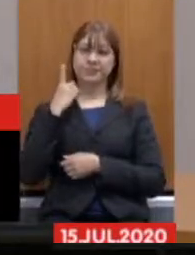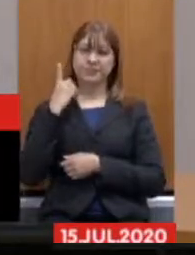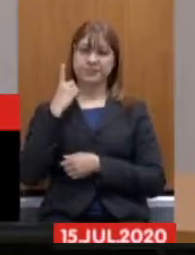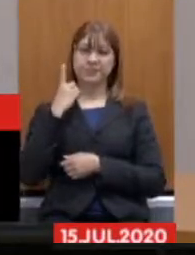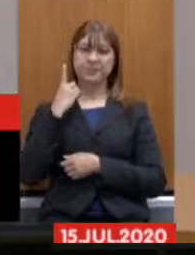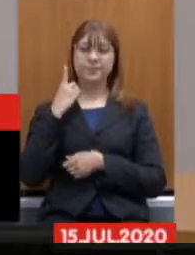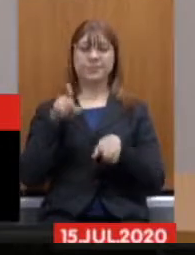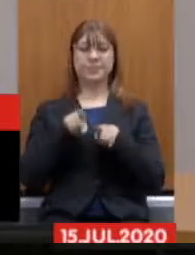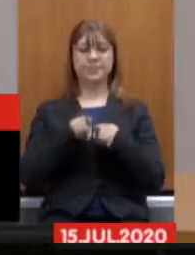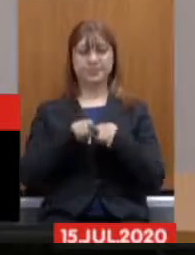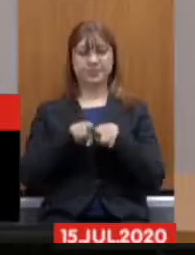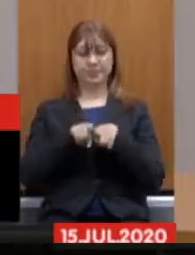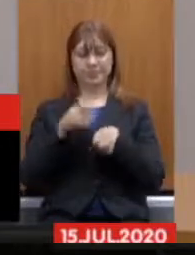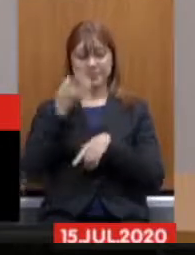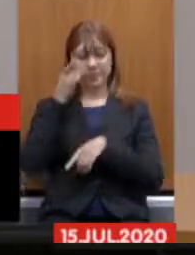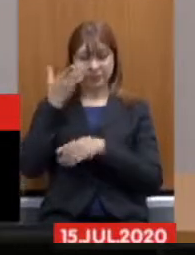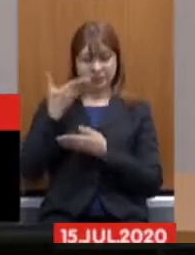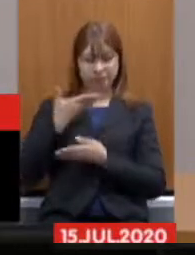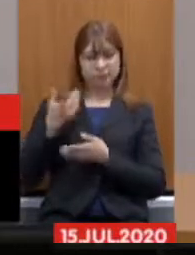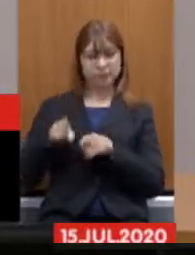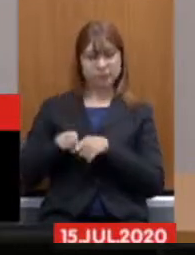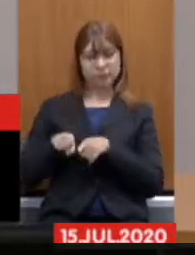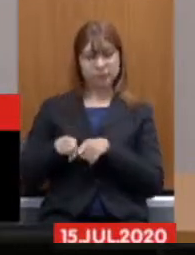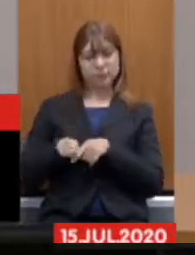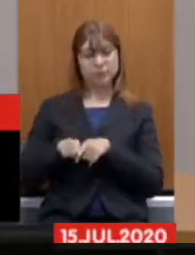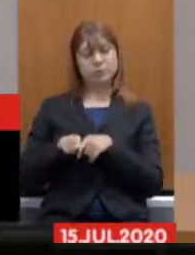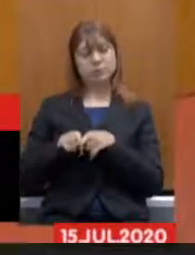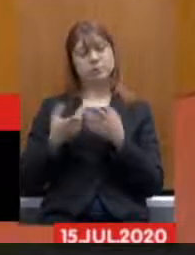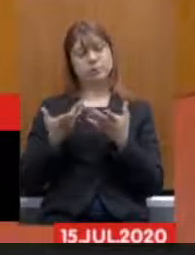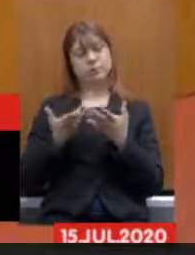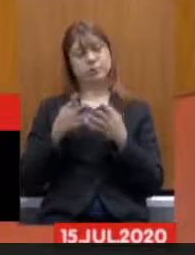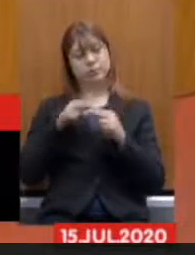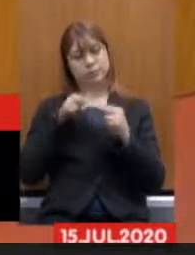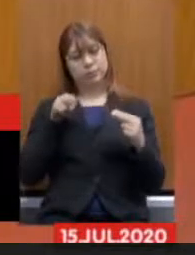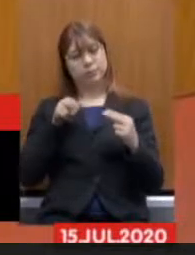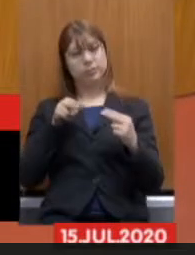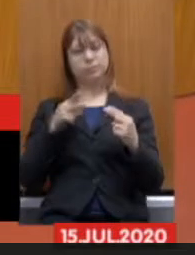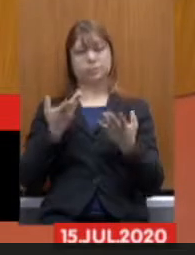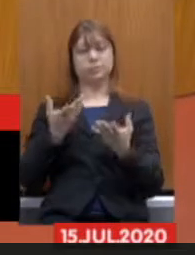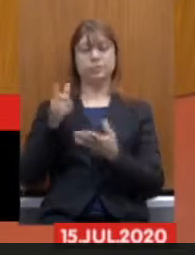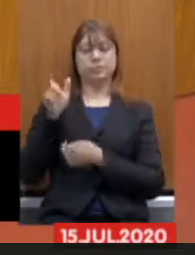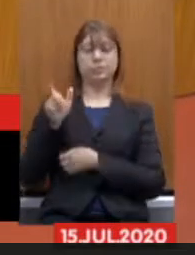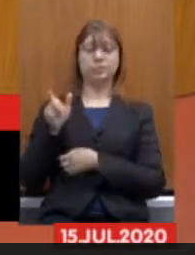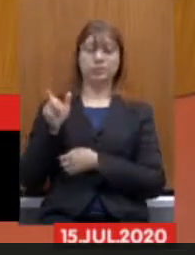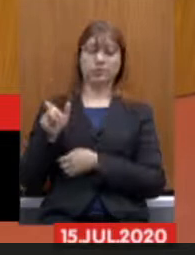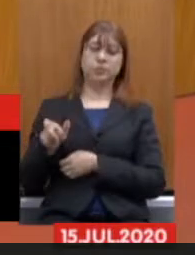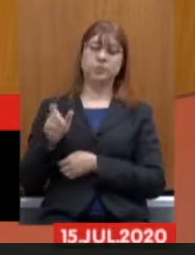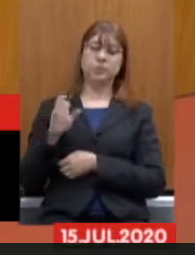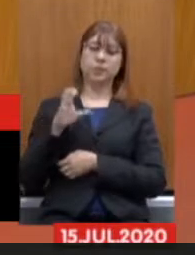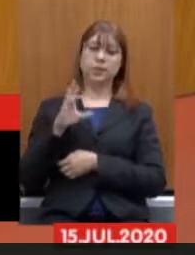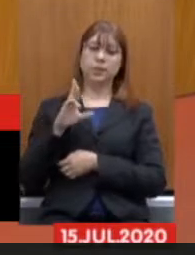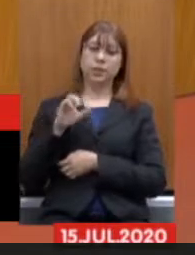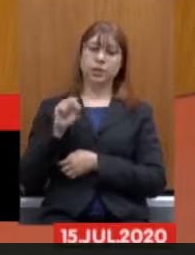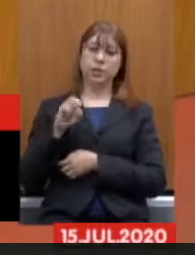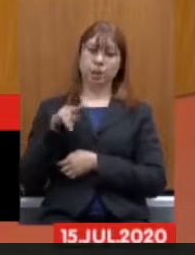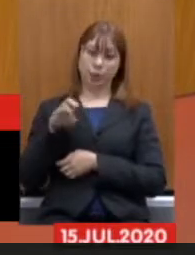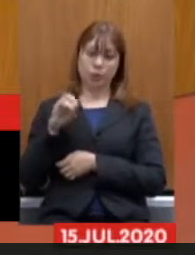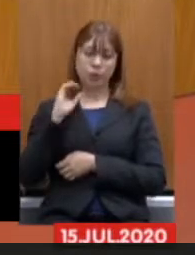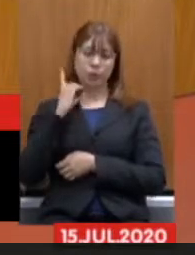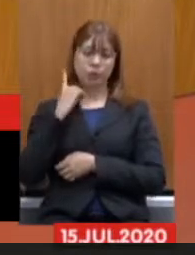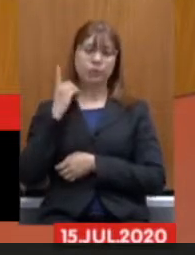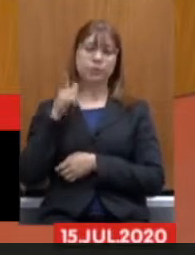remotamente na pessoa do deputado cristiano silveira e complementar as deputadas na pessoa da minha